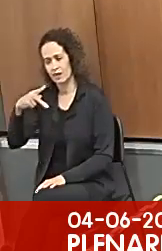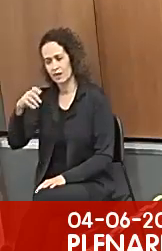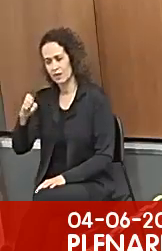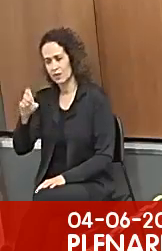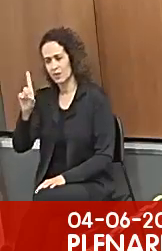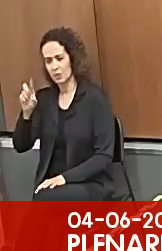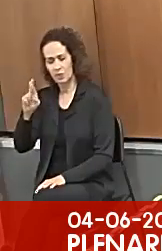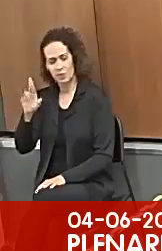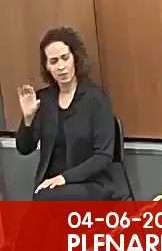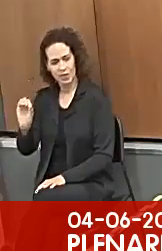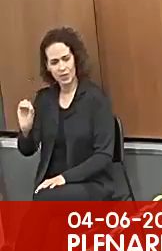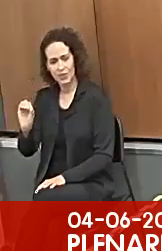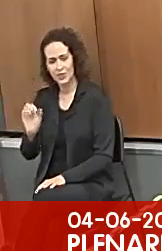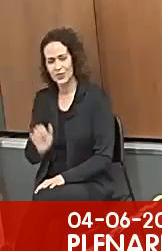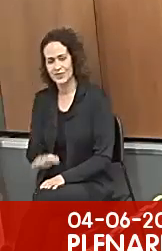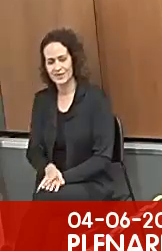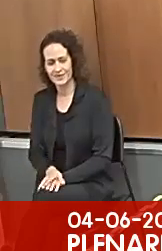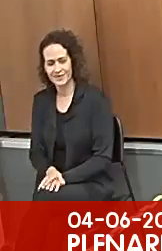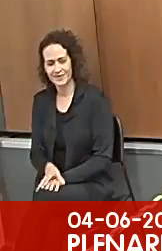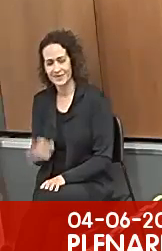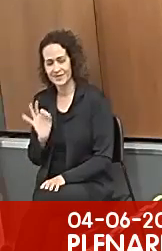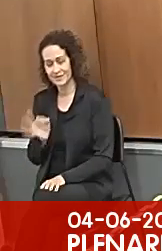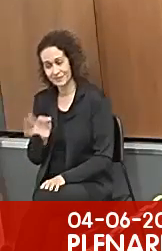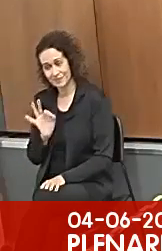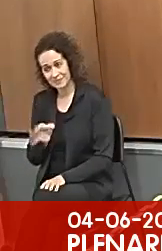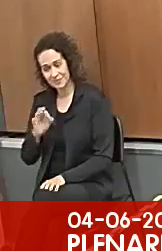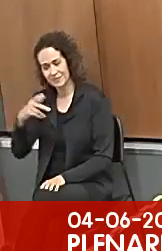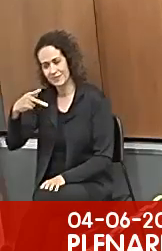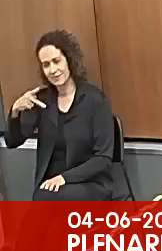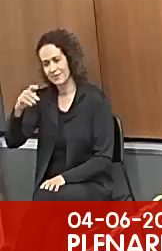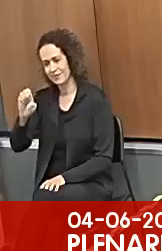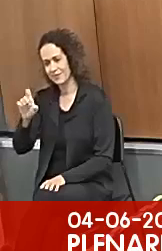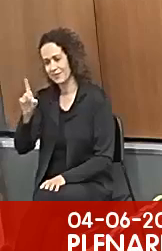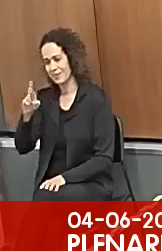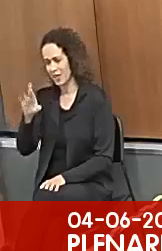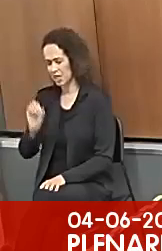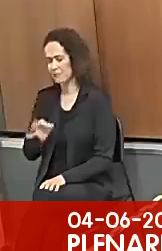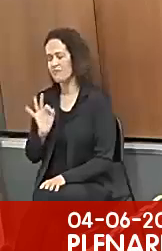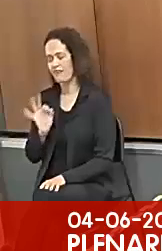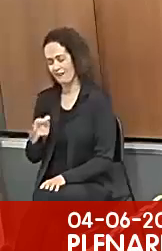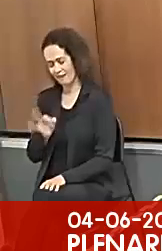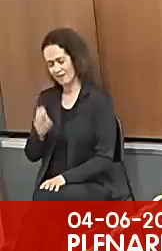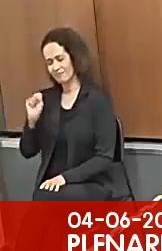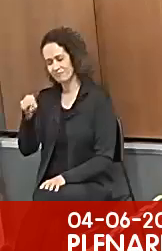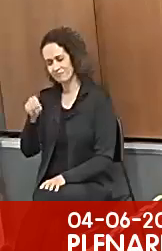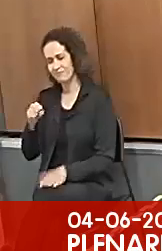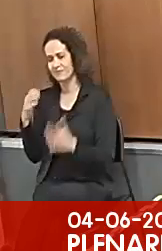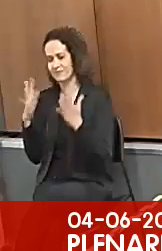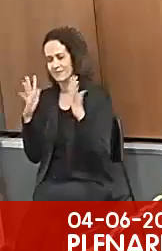Henrique Santos Coutinho. Não é isso, Pedro? Uma salva de palmas para o Pedro.